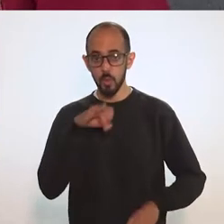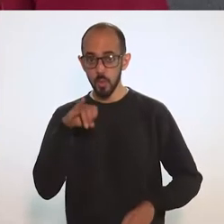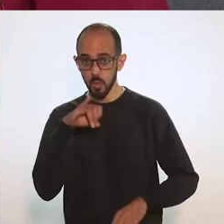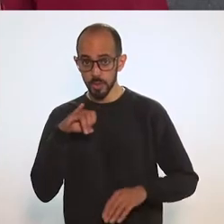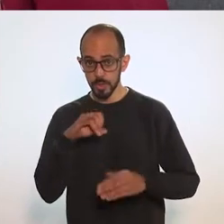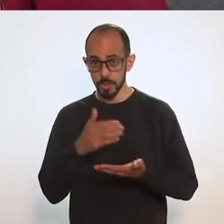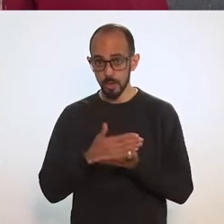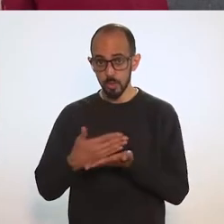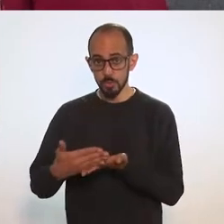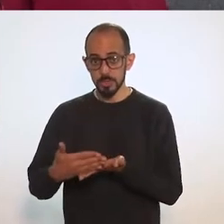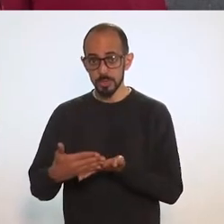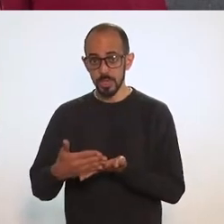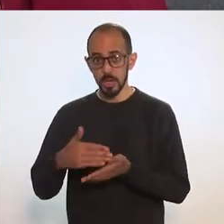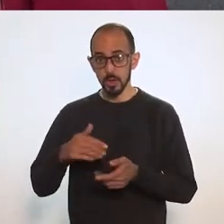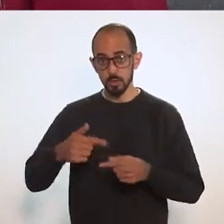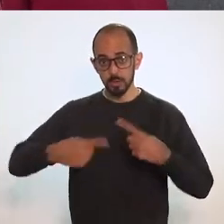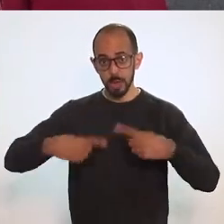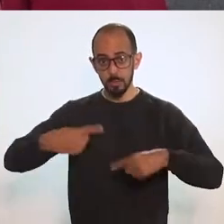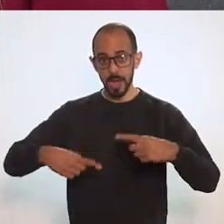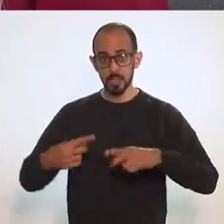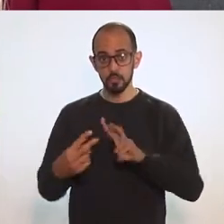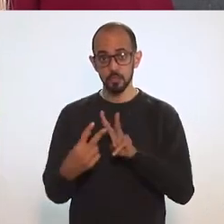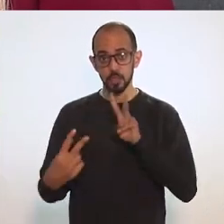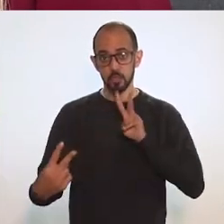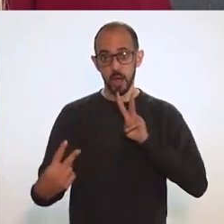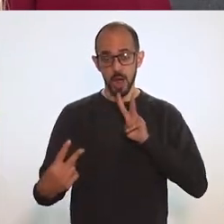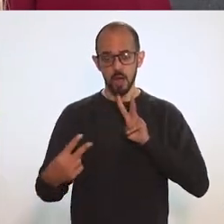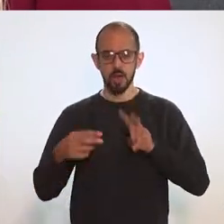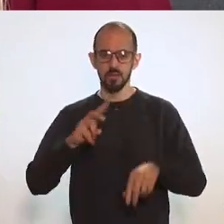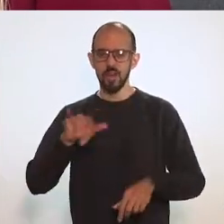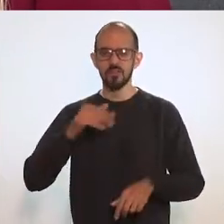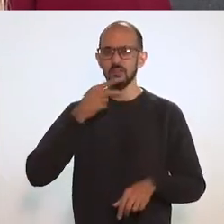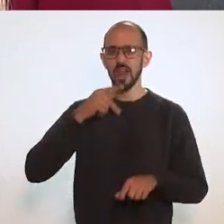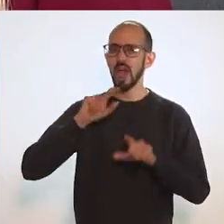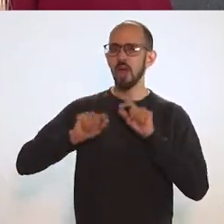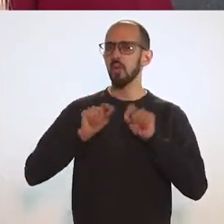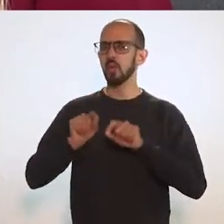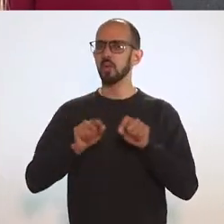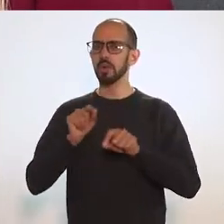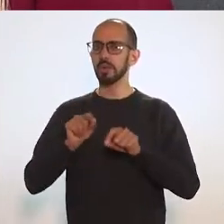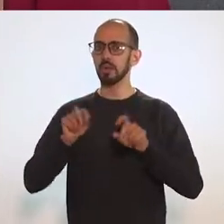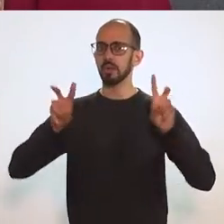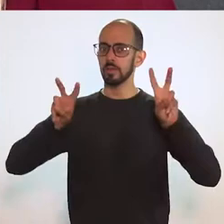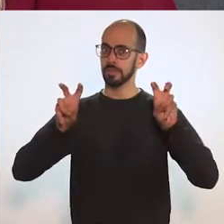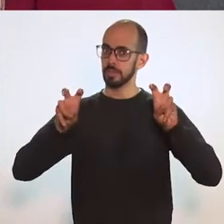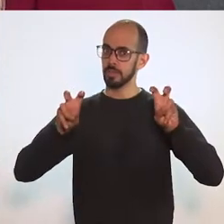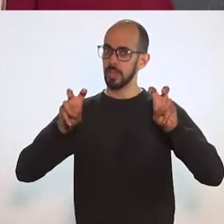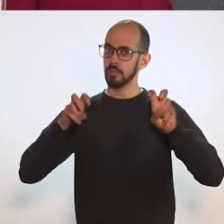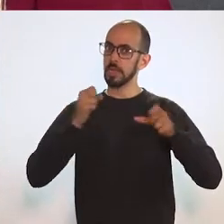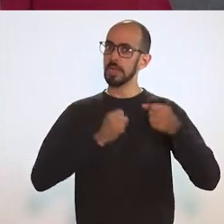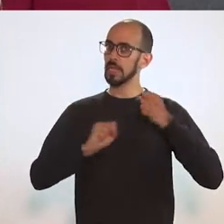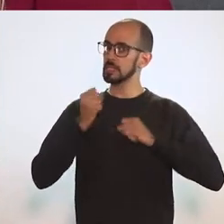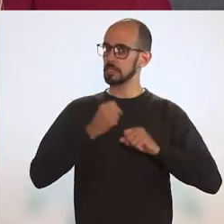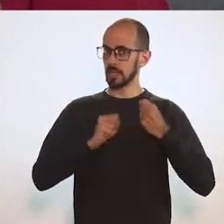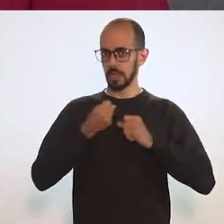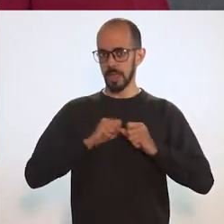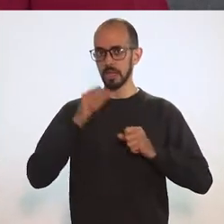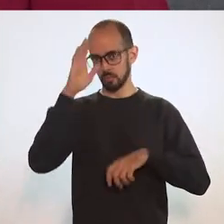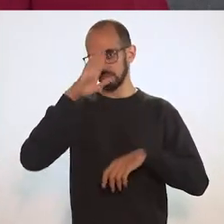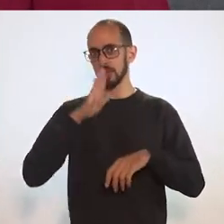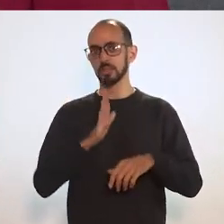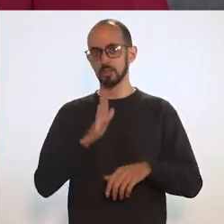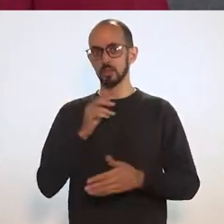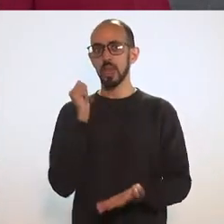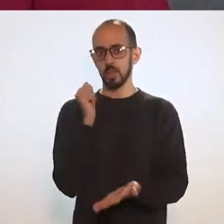Olá, está começando mais um debate virtual, que hoje vai falar sobre um tema que tem provocado muita ansiedade nos brasileiros: